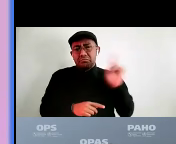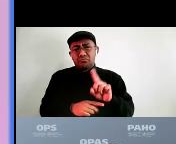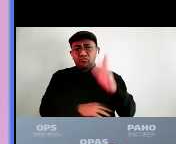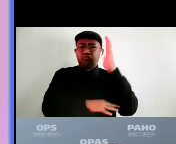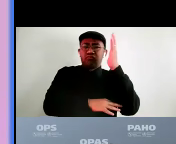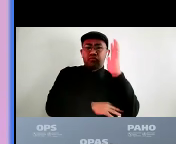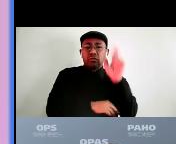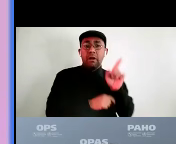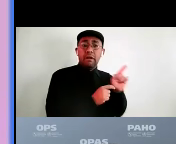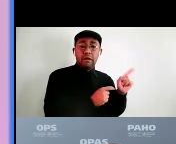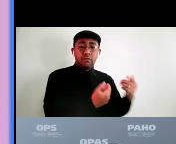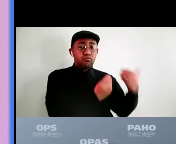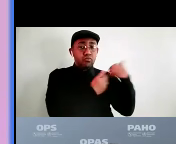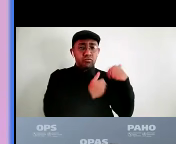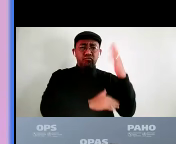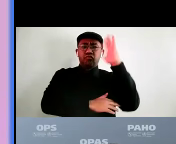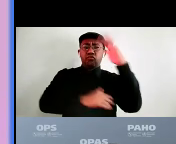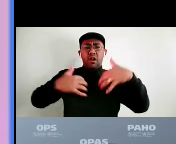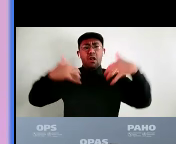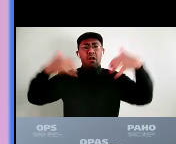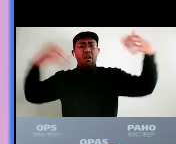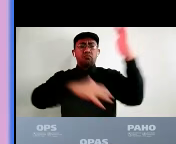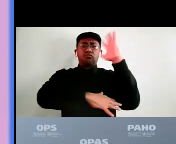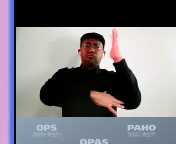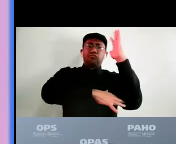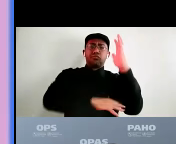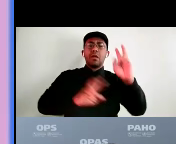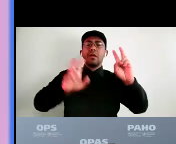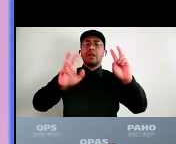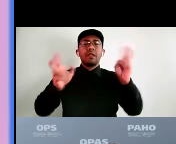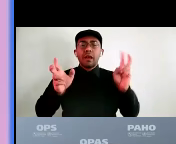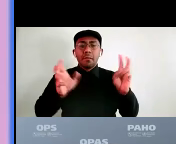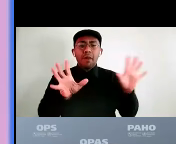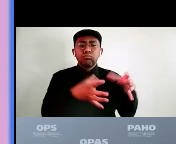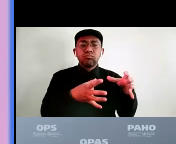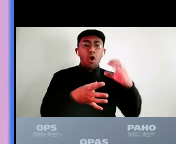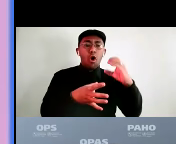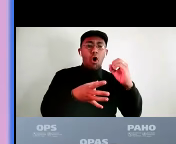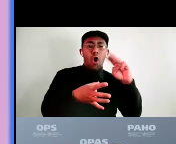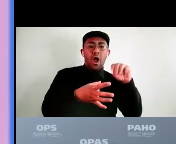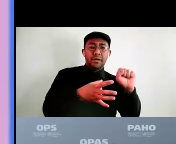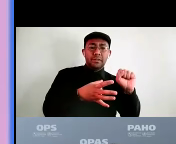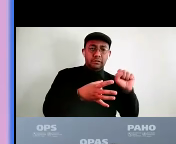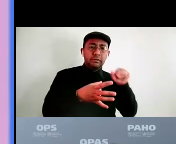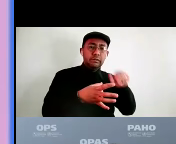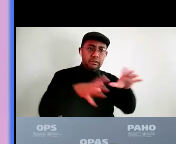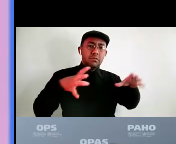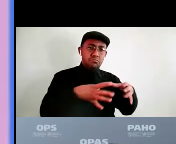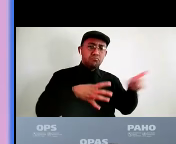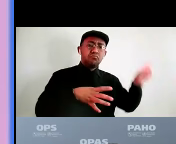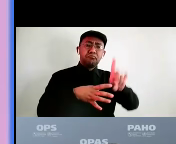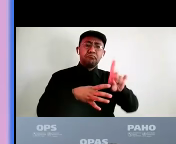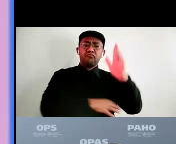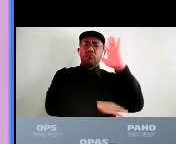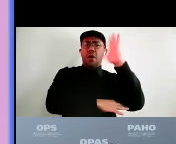eventos massivos da OMS. Seus estudos incluem